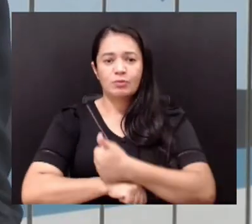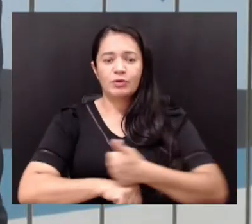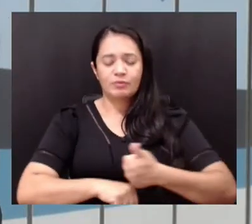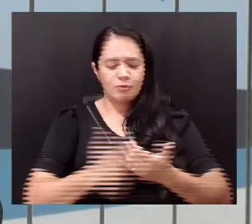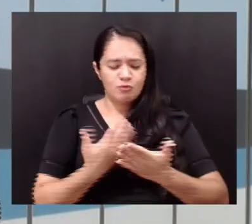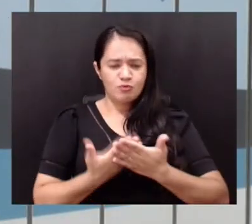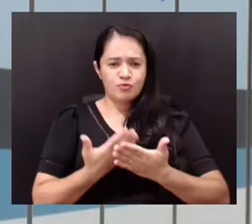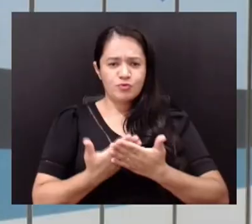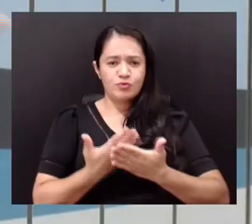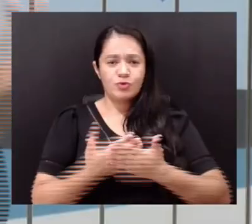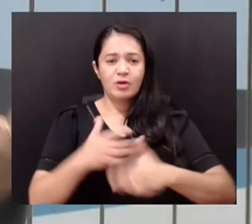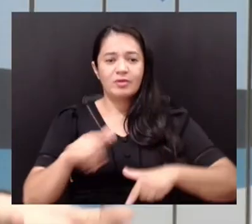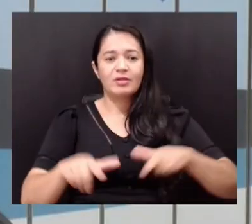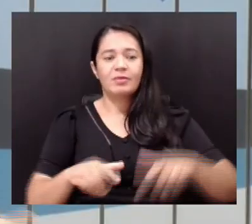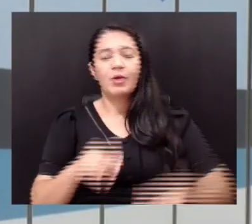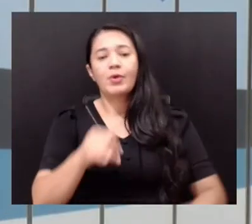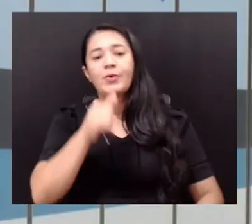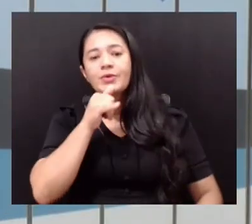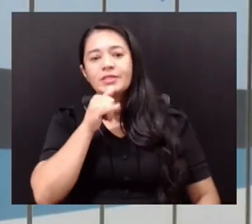nós temos